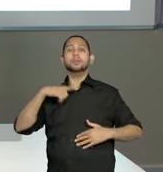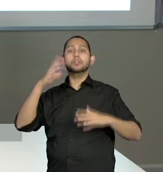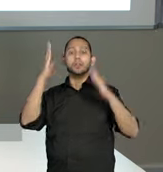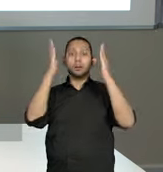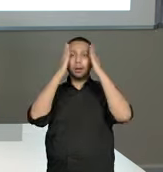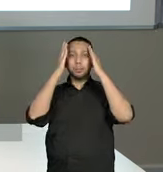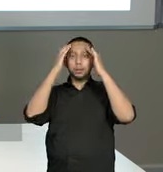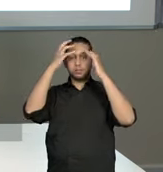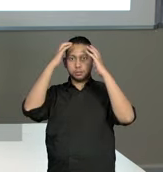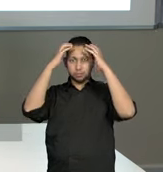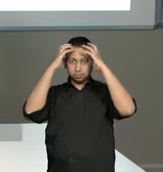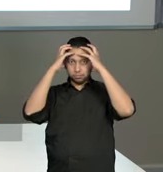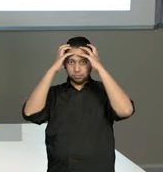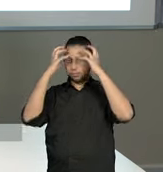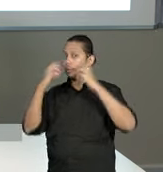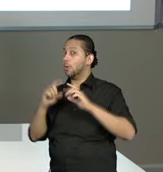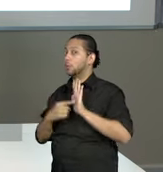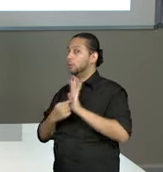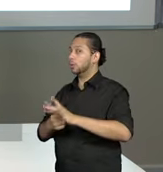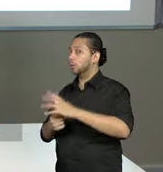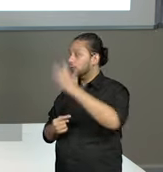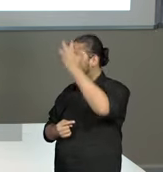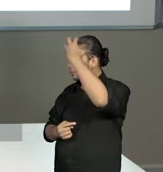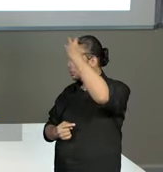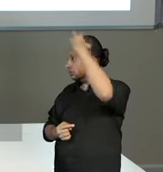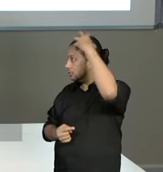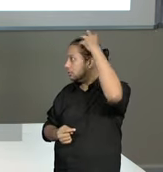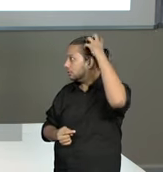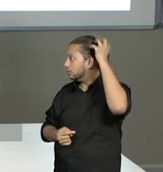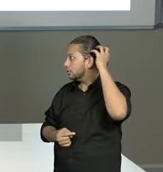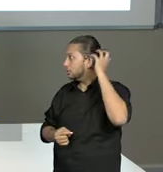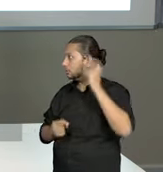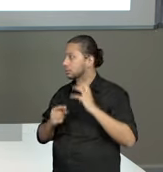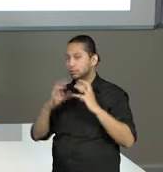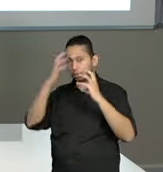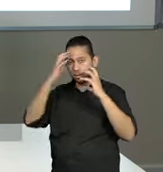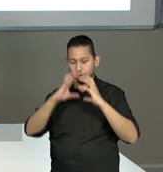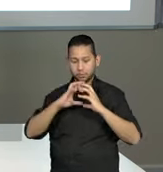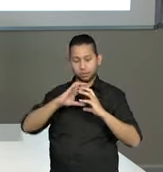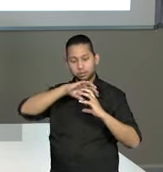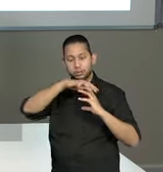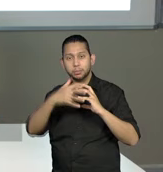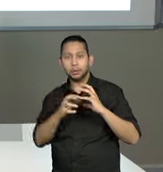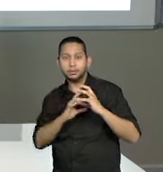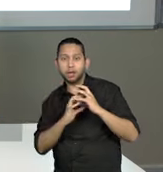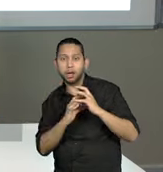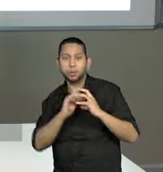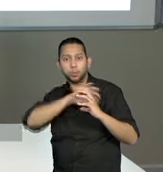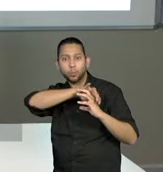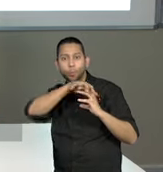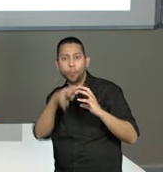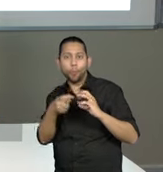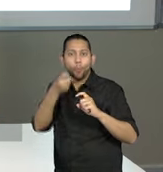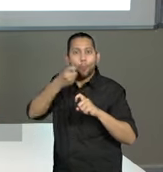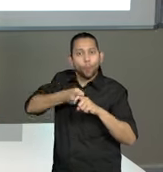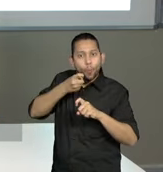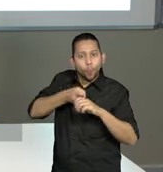proteger os órgãos do sistema nervoso central, também a